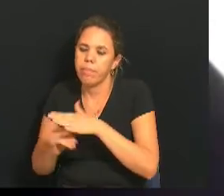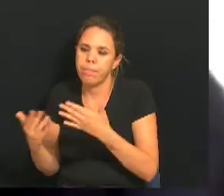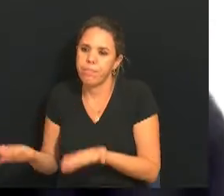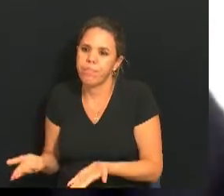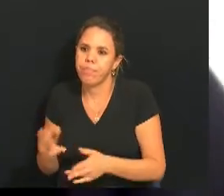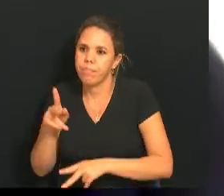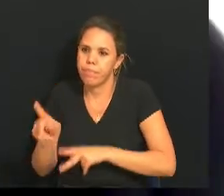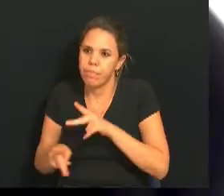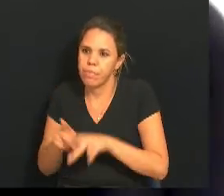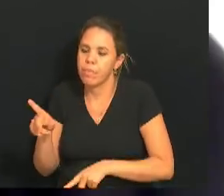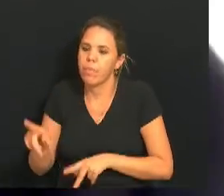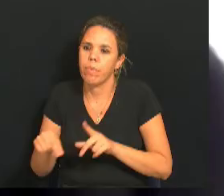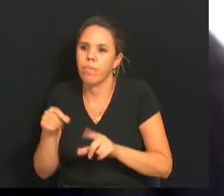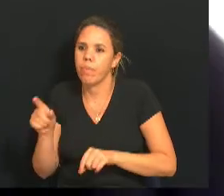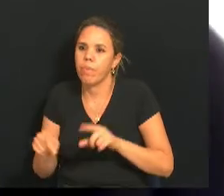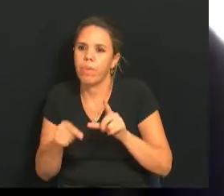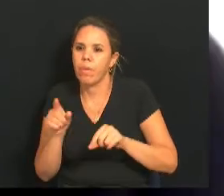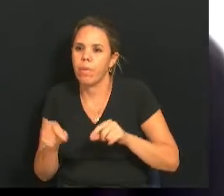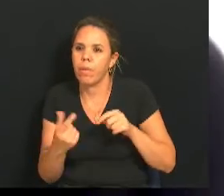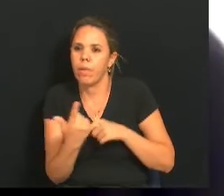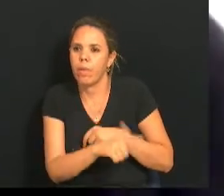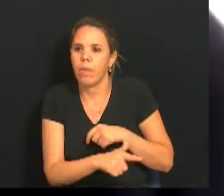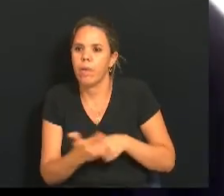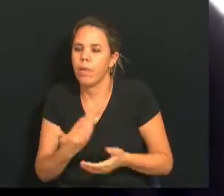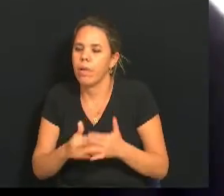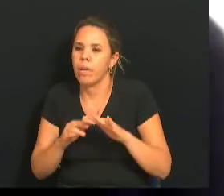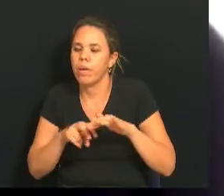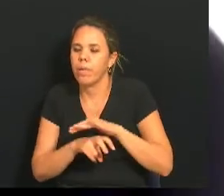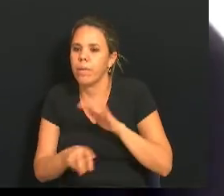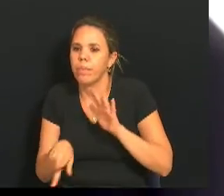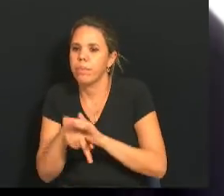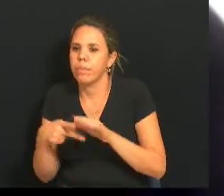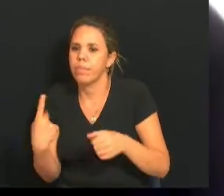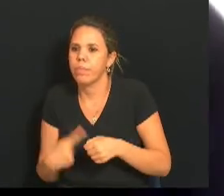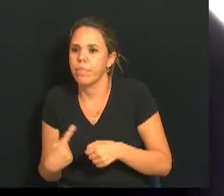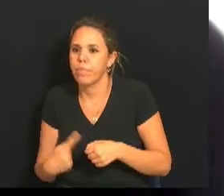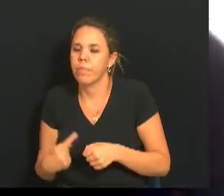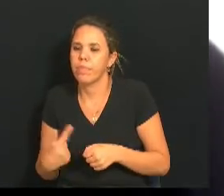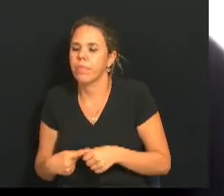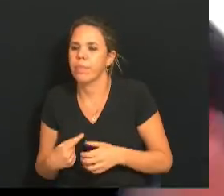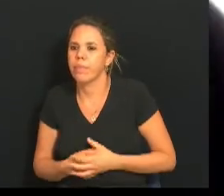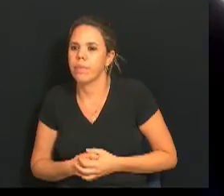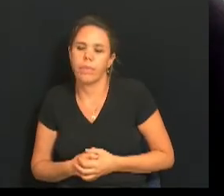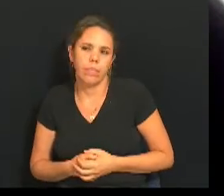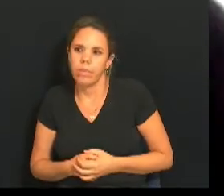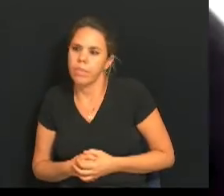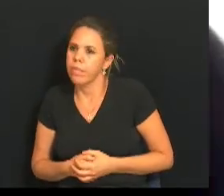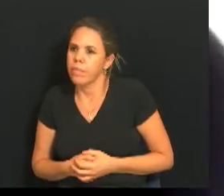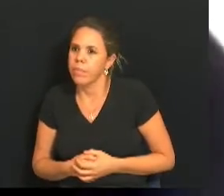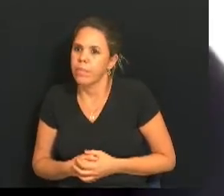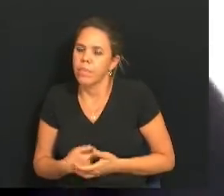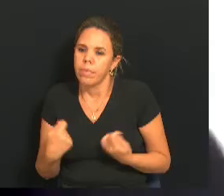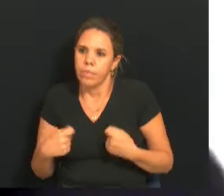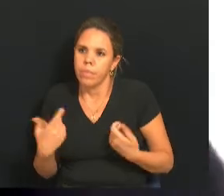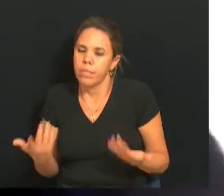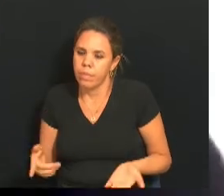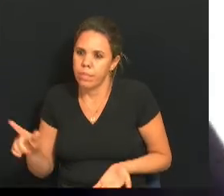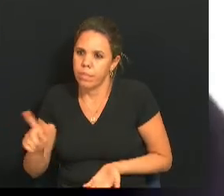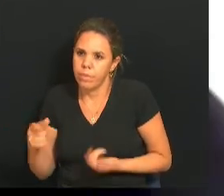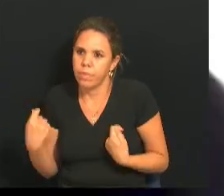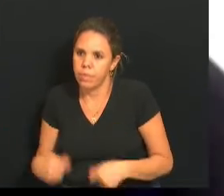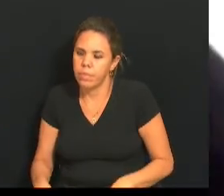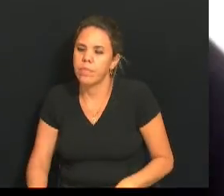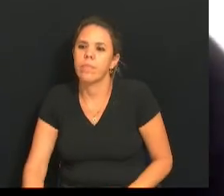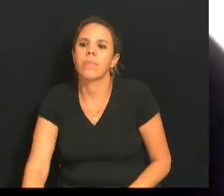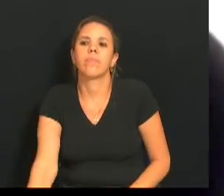geralmente prefere as nossas creches, assim, né, da administração. Não que não precise, lógico que as